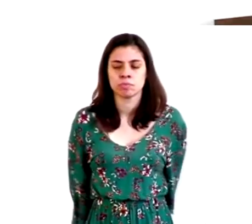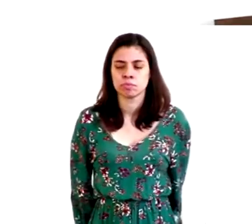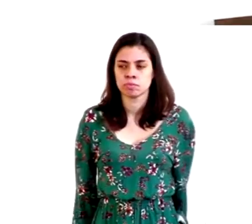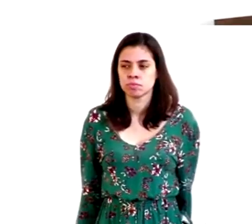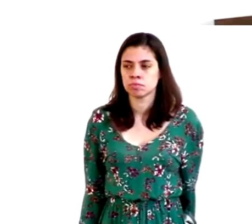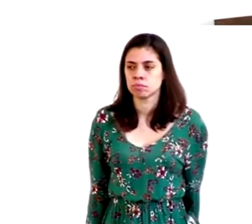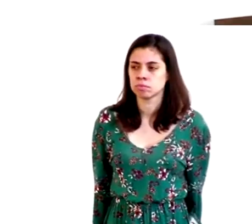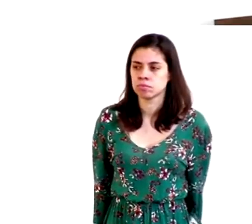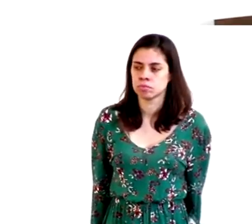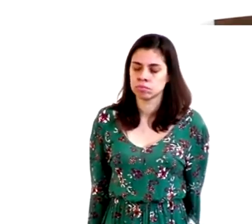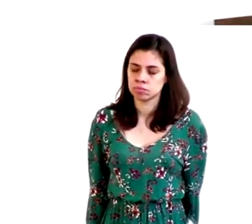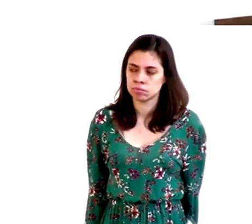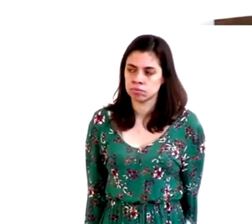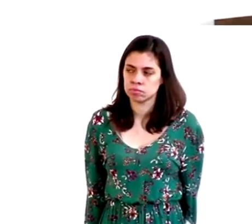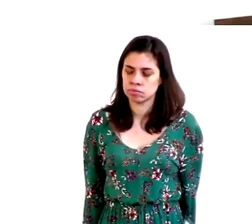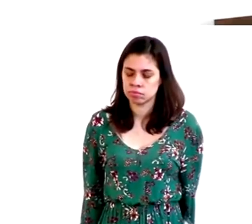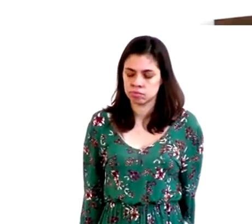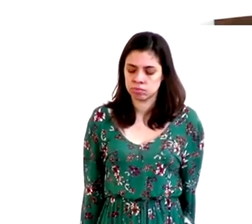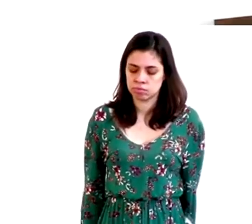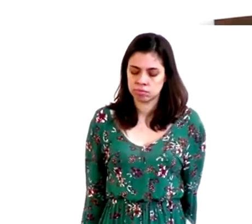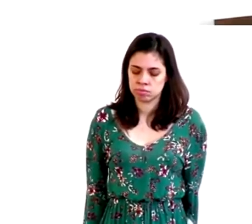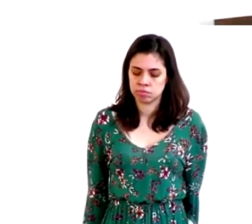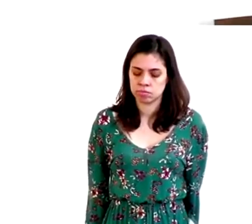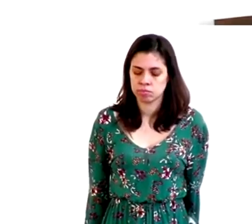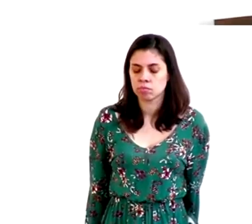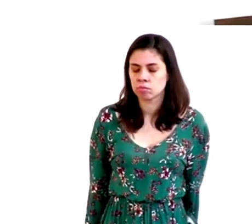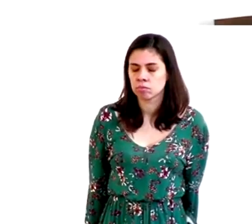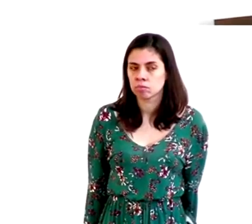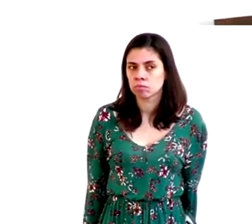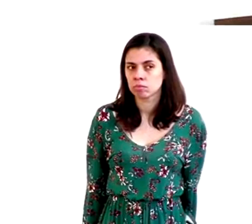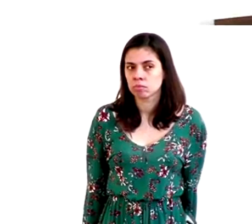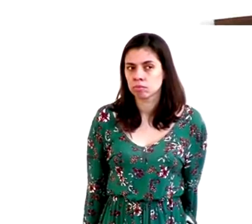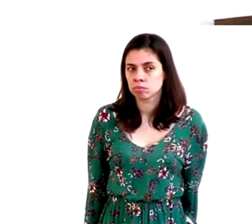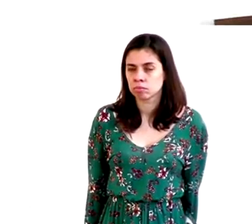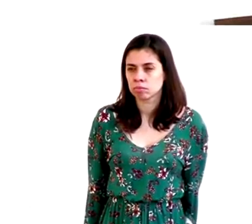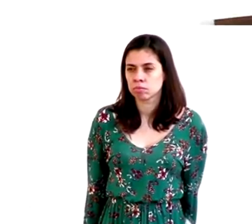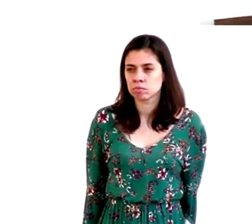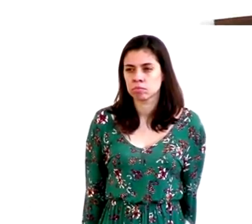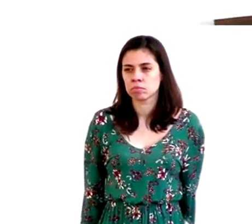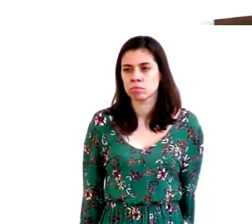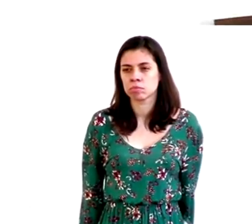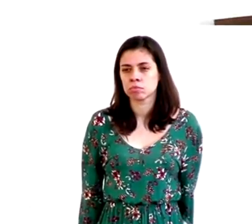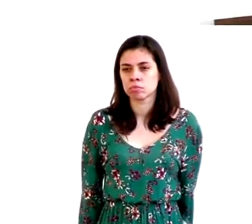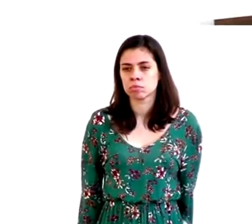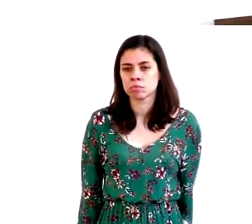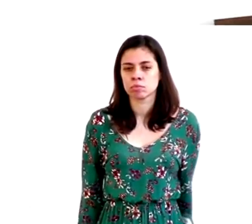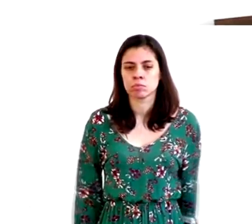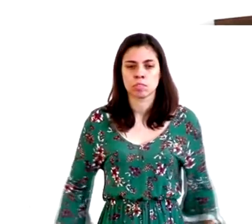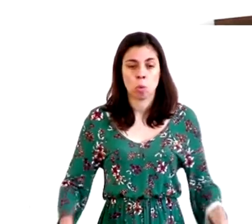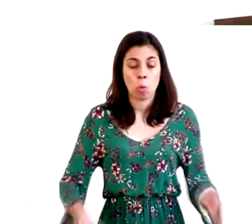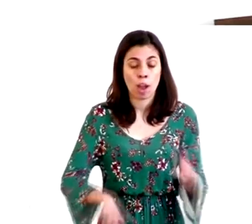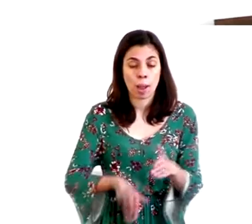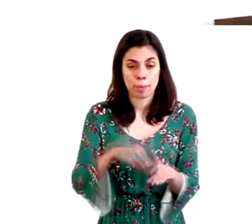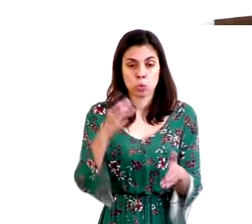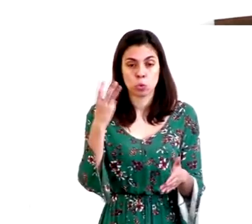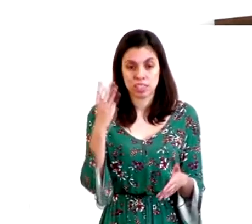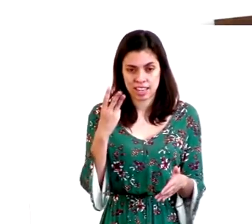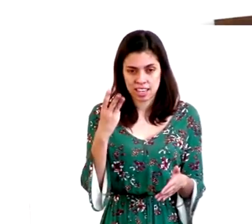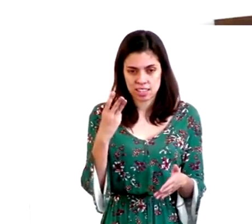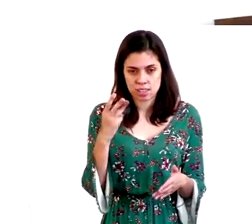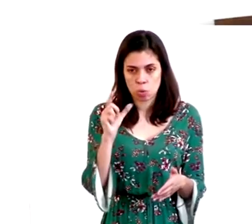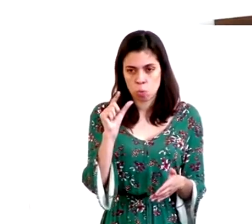Mateus. Portanto, quando nós olhamos para o texto, nós somos informados que Jesus, no capítulo 3, ele